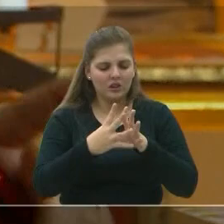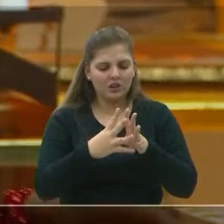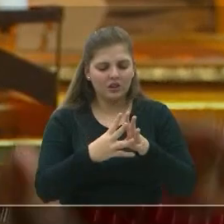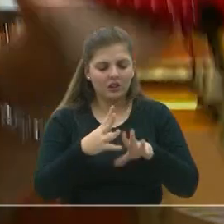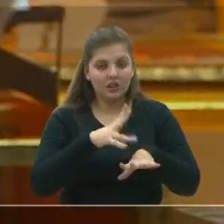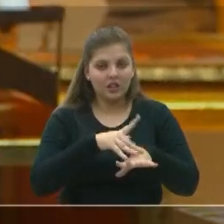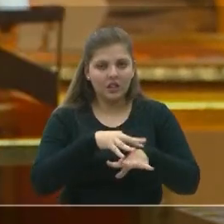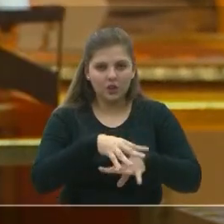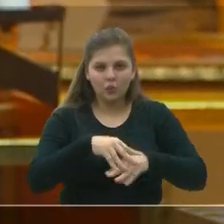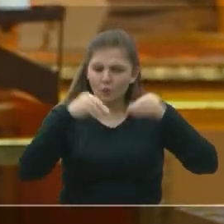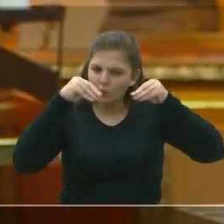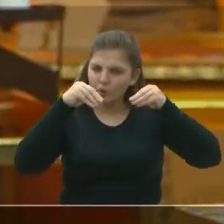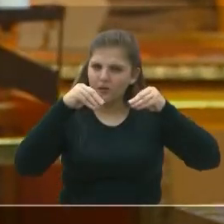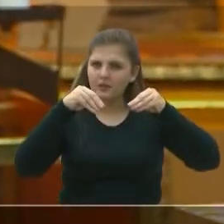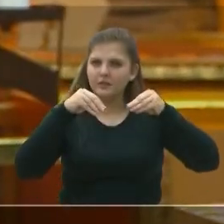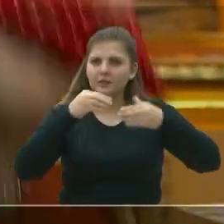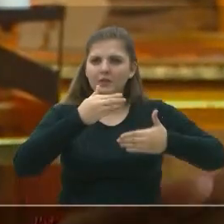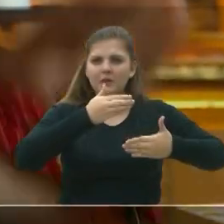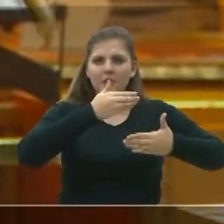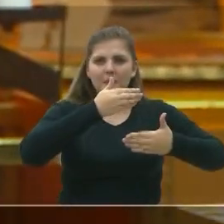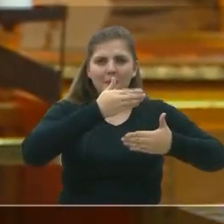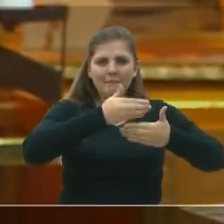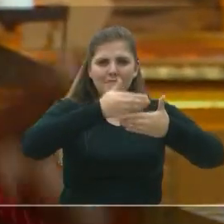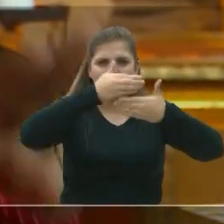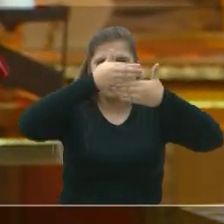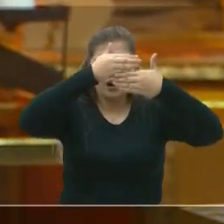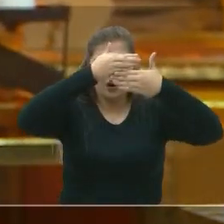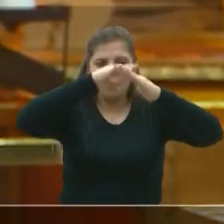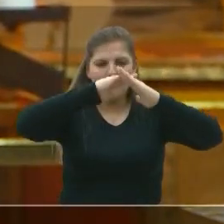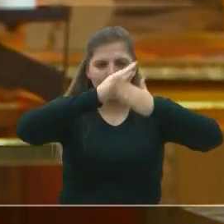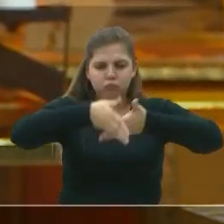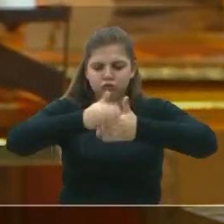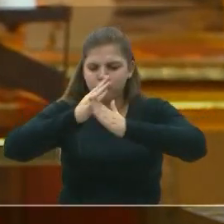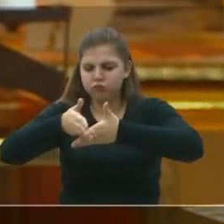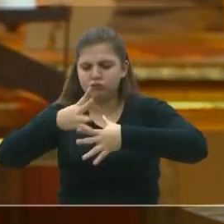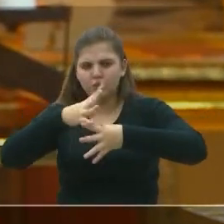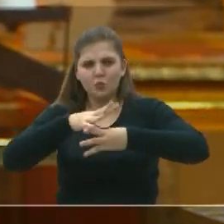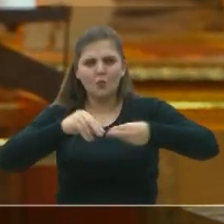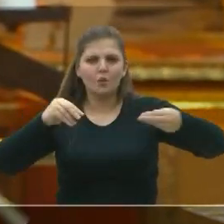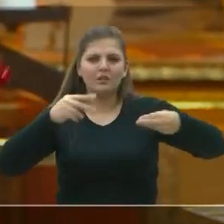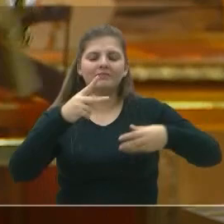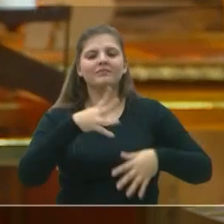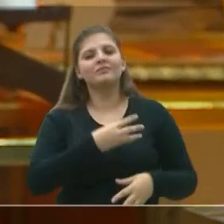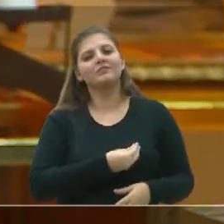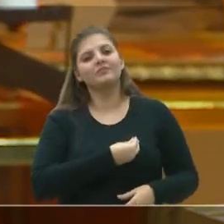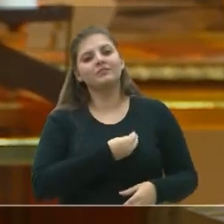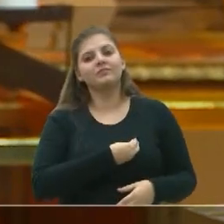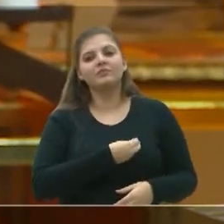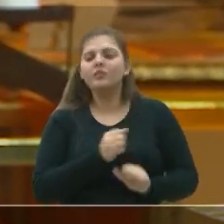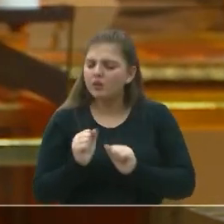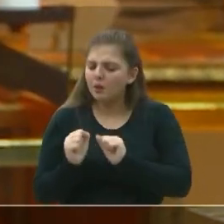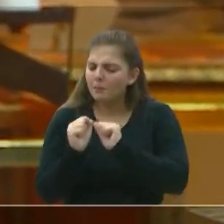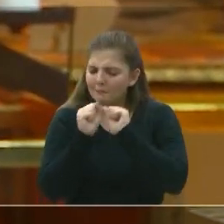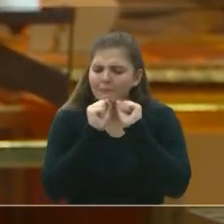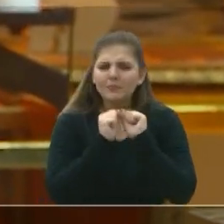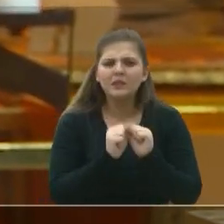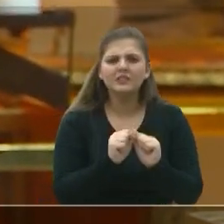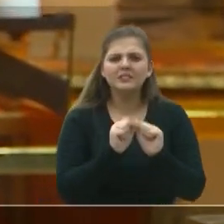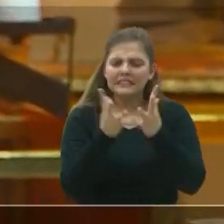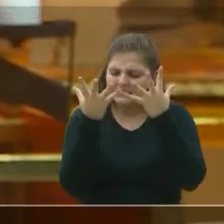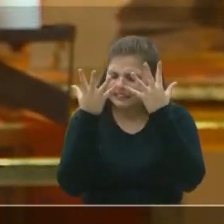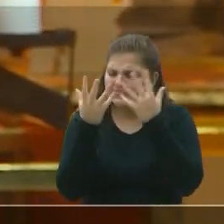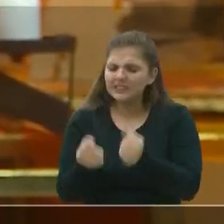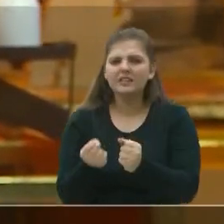ti, derrubando agora essa muralha na tua vida. Toma posse em nome de Jesus e declare